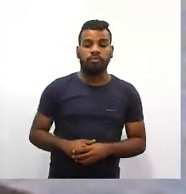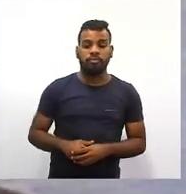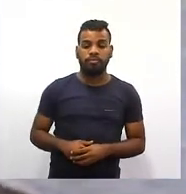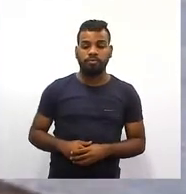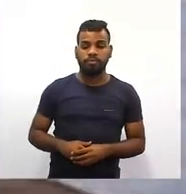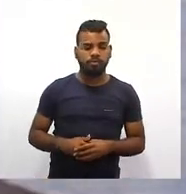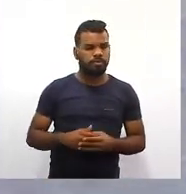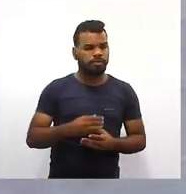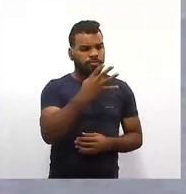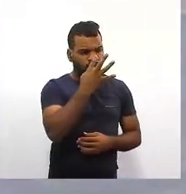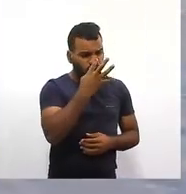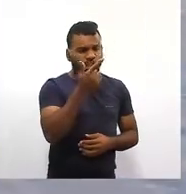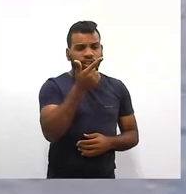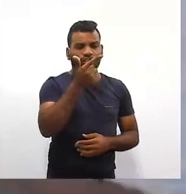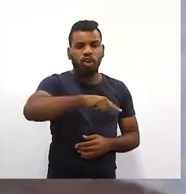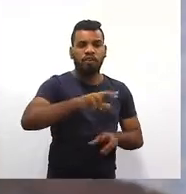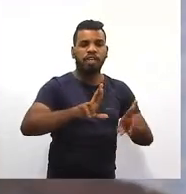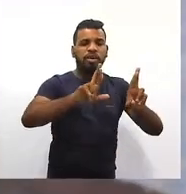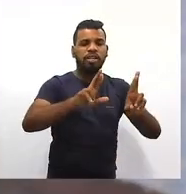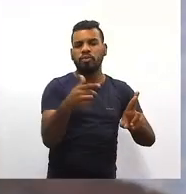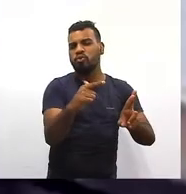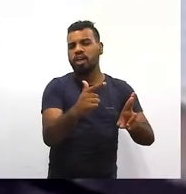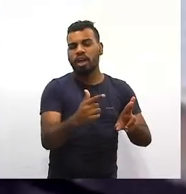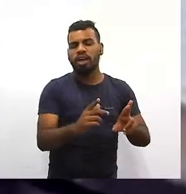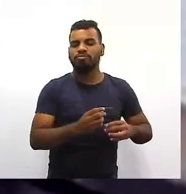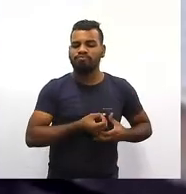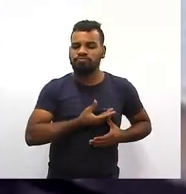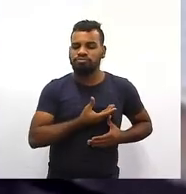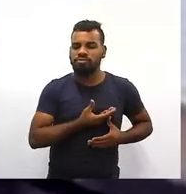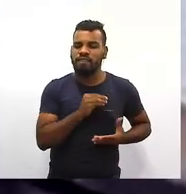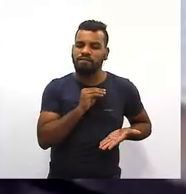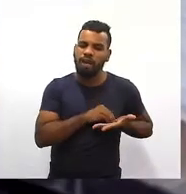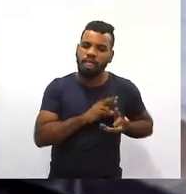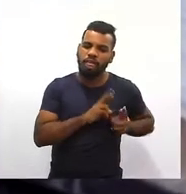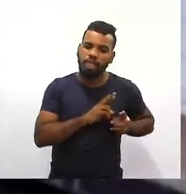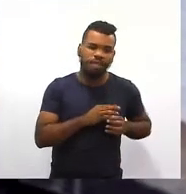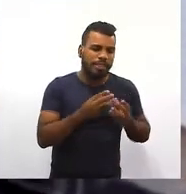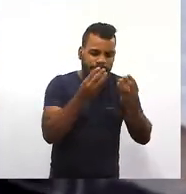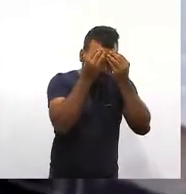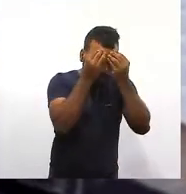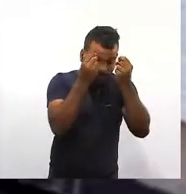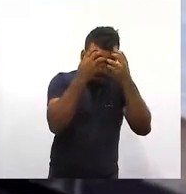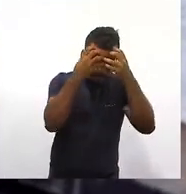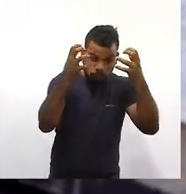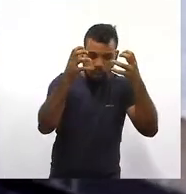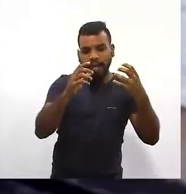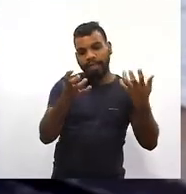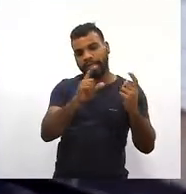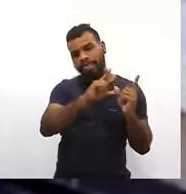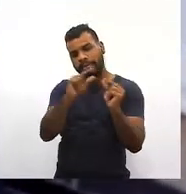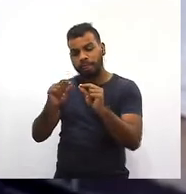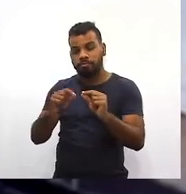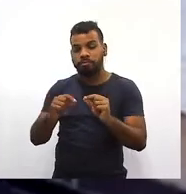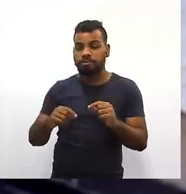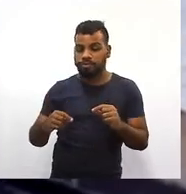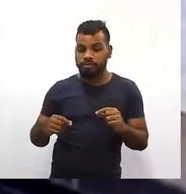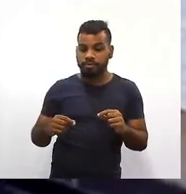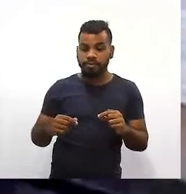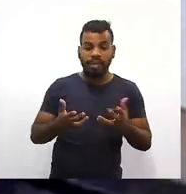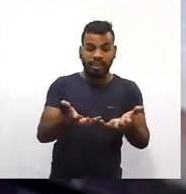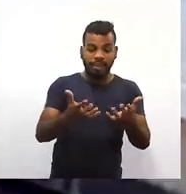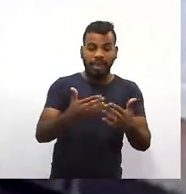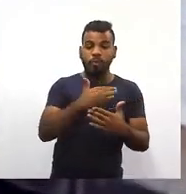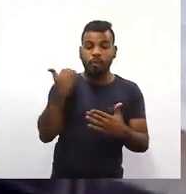nasce mais uma vez em seu coração. E Severino pensa em se matar. E aí qual o lugar que ele escolhe para pular, para morrer